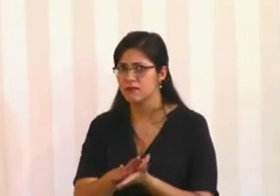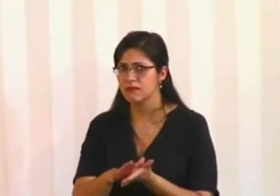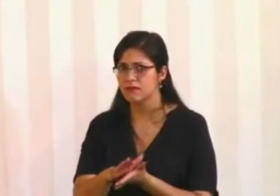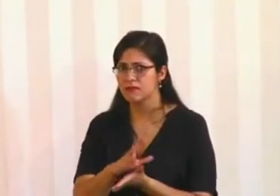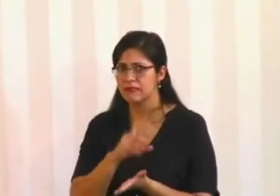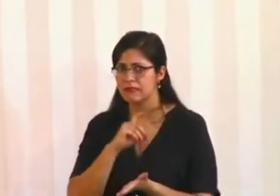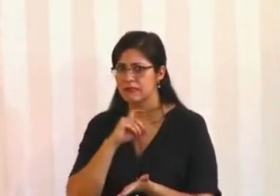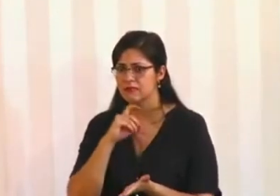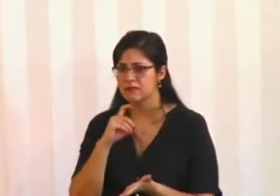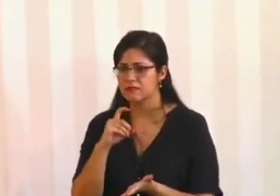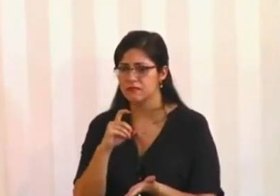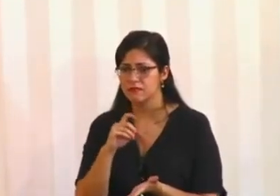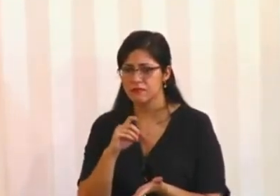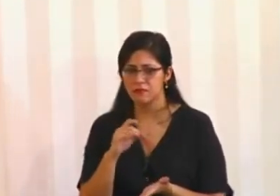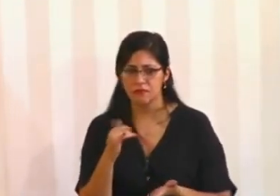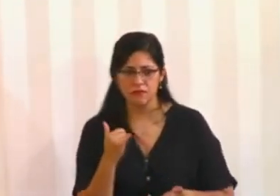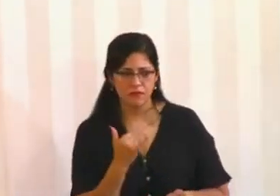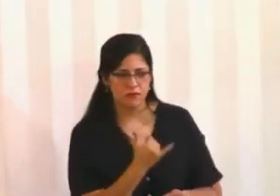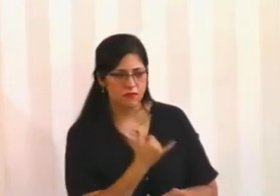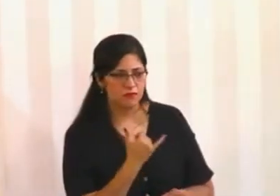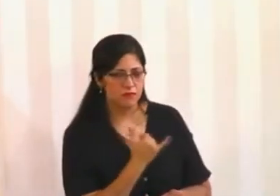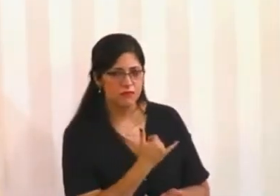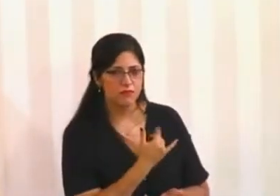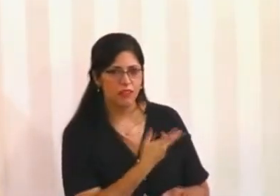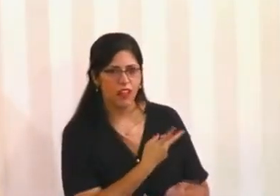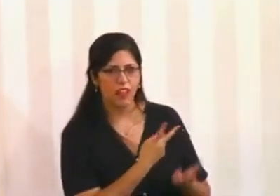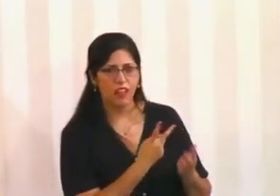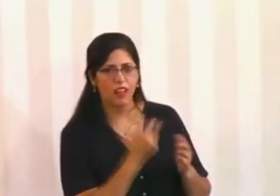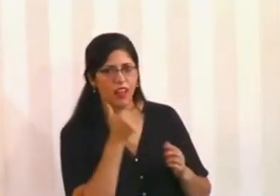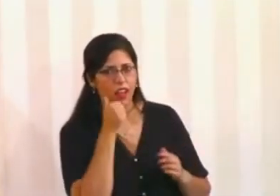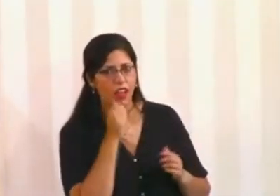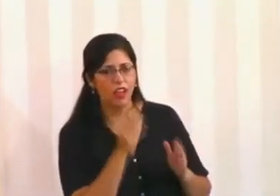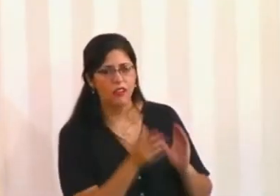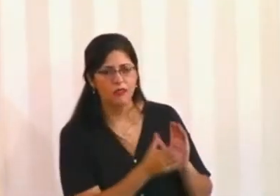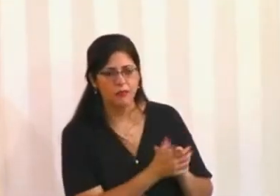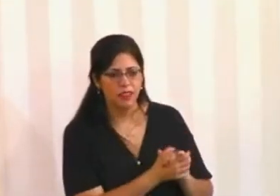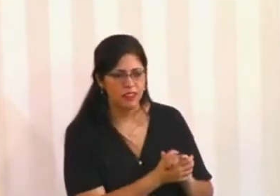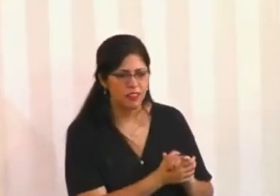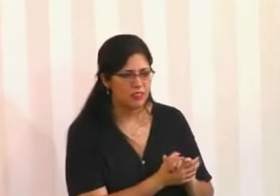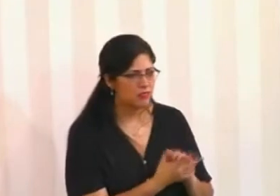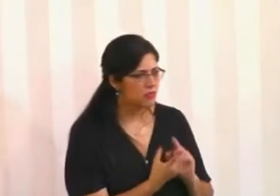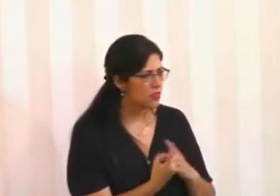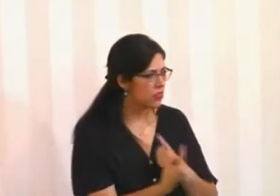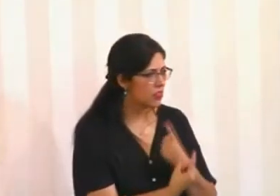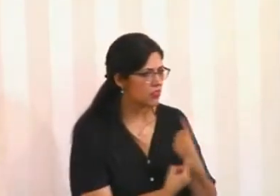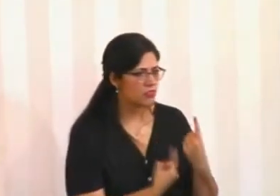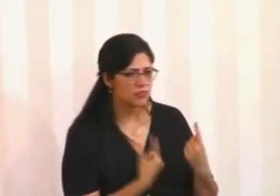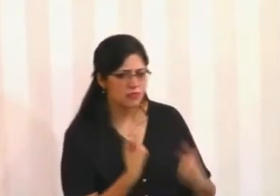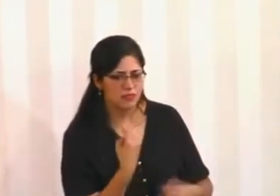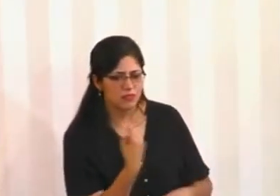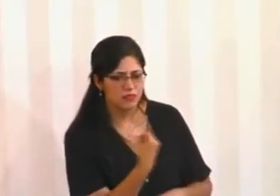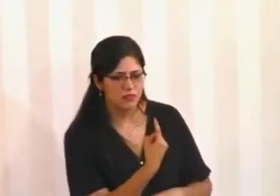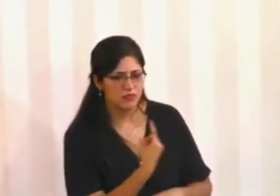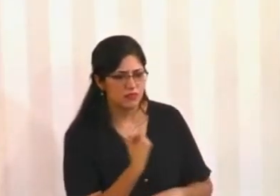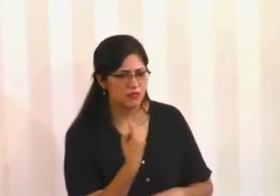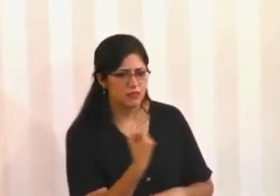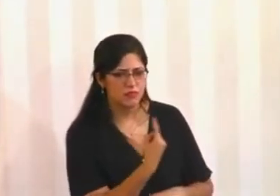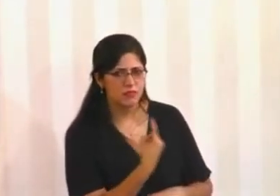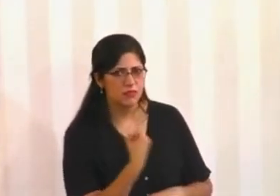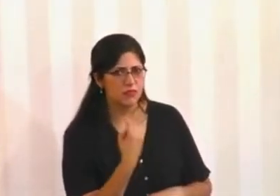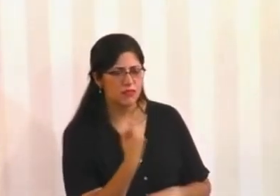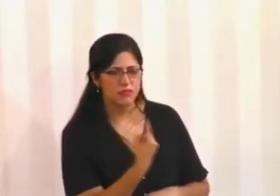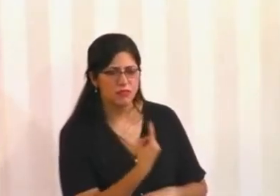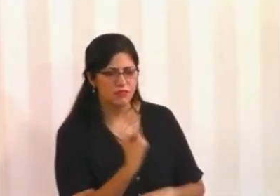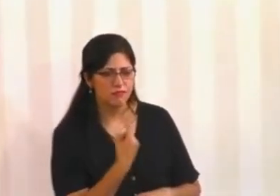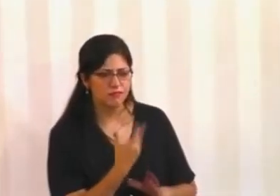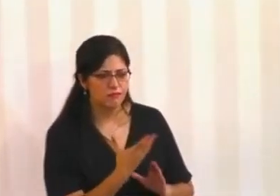Ele vai com a Gisele para um canto, põe as malas e diz: eu preciso ter um tempo a sós com Deus, aqui no aeroporto mesmo. Fica aí com as crianças, que certamente nessa época